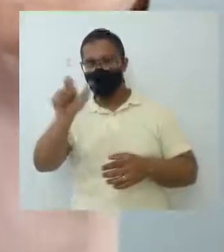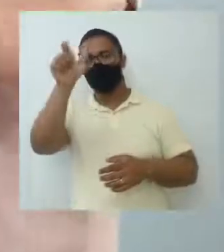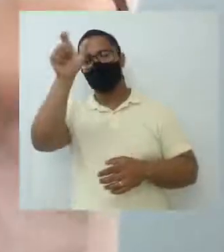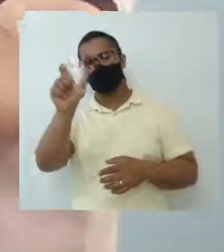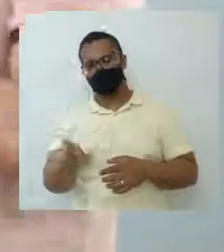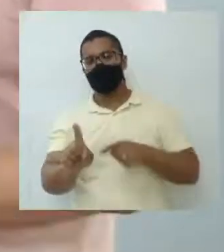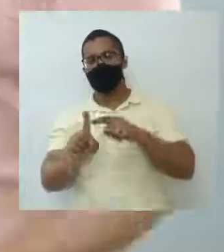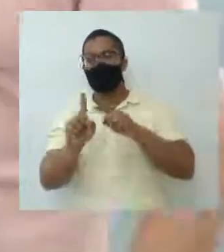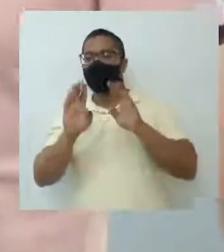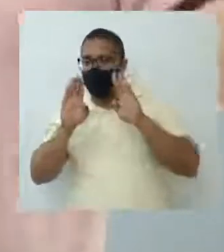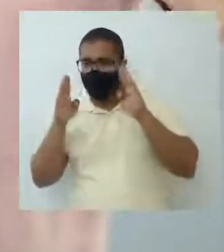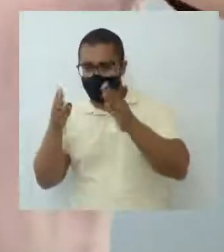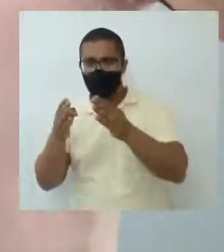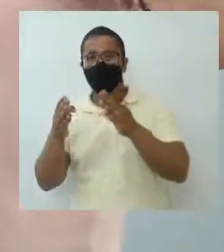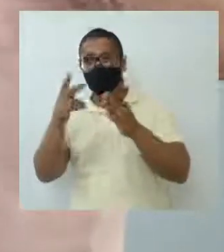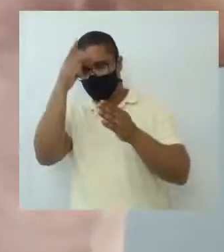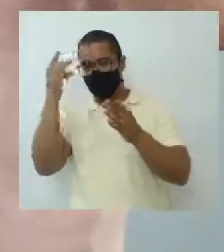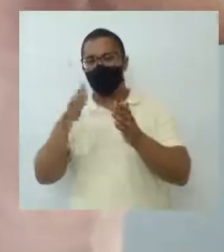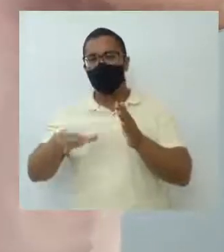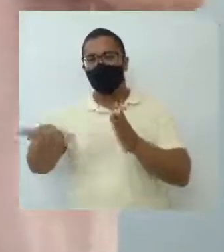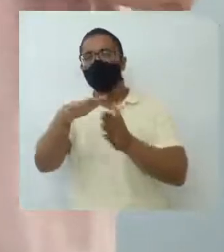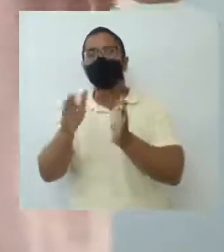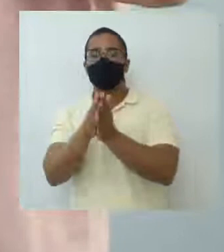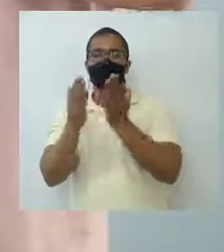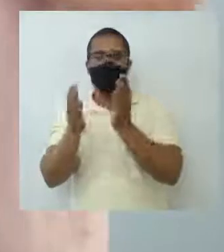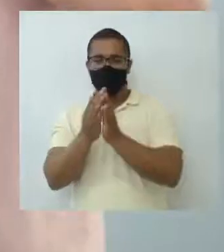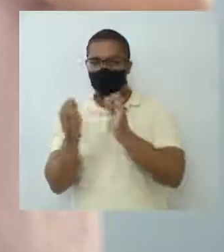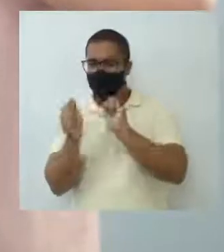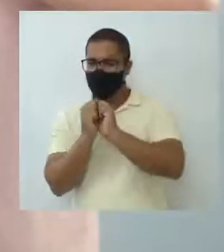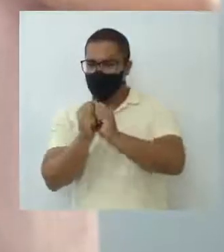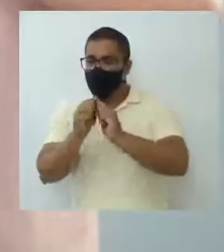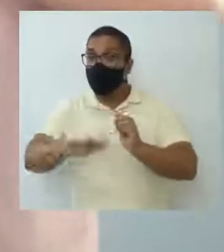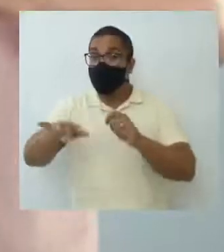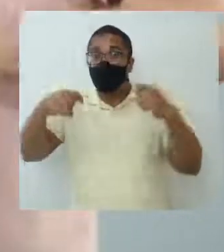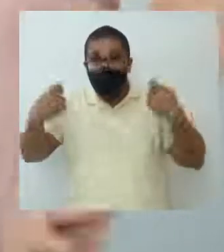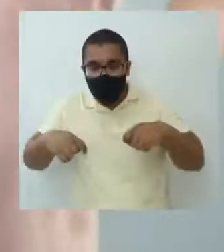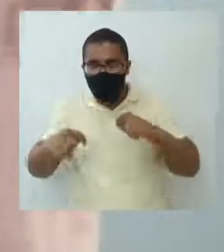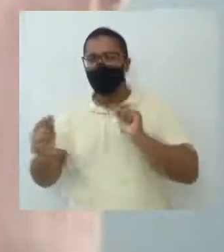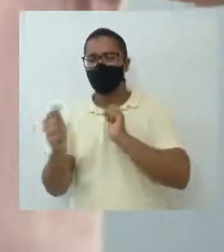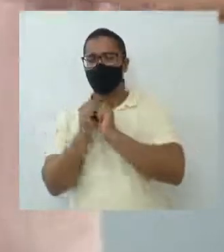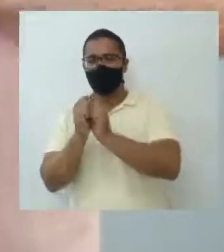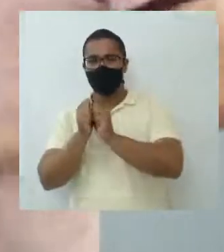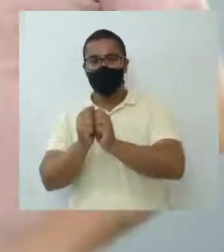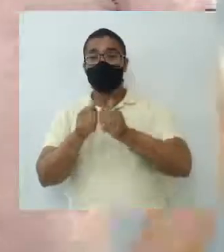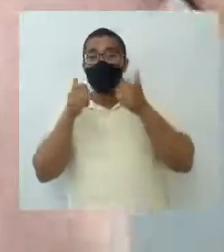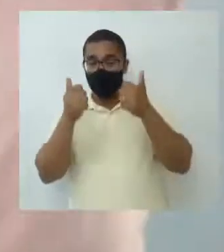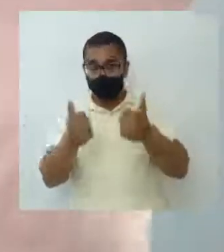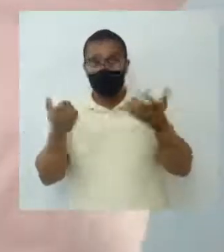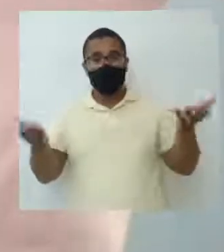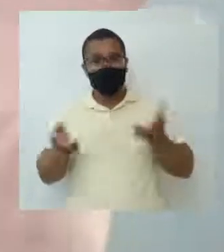preferência aos mais pobres está junto aos necessitados. E vamos